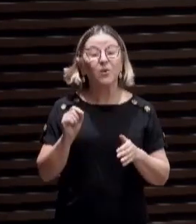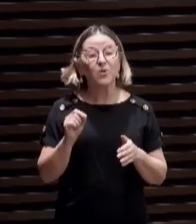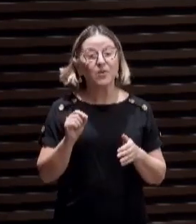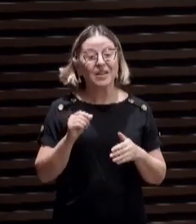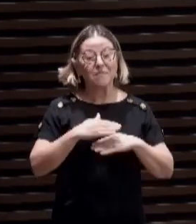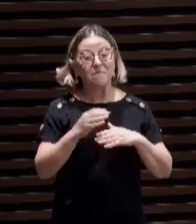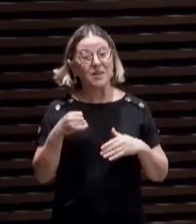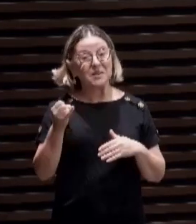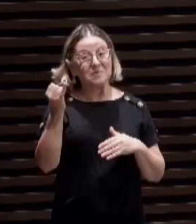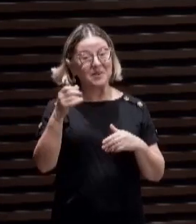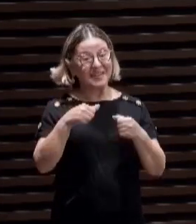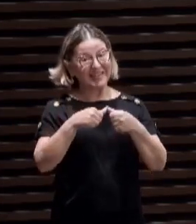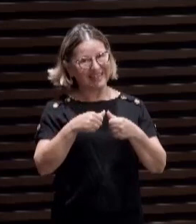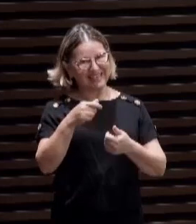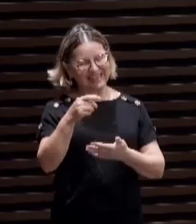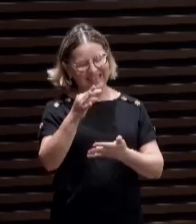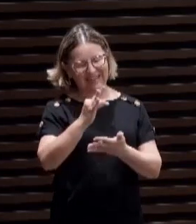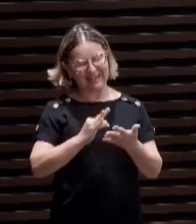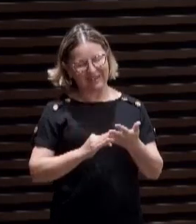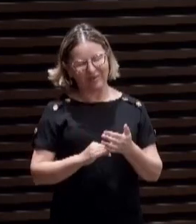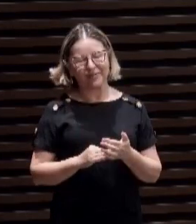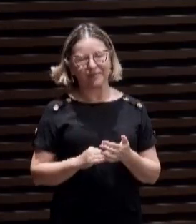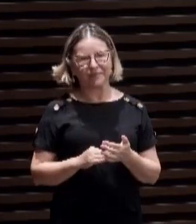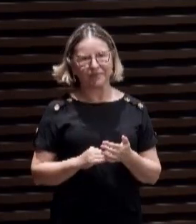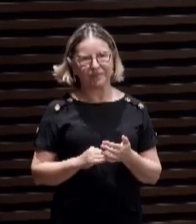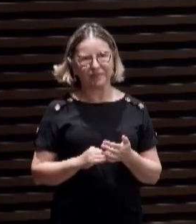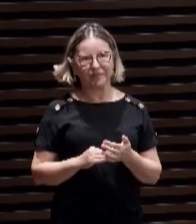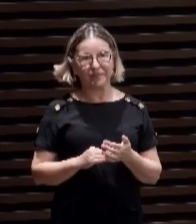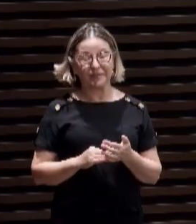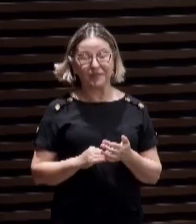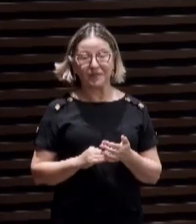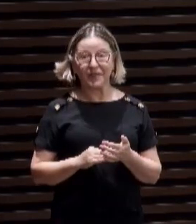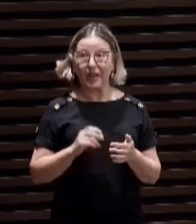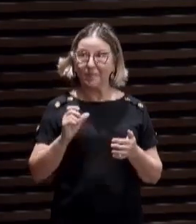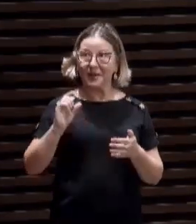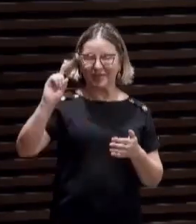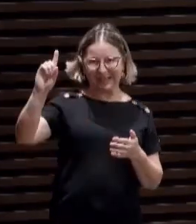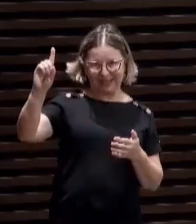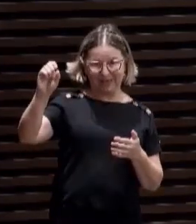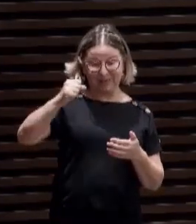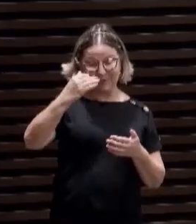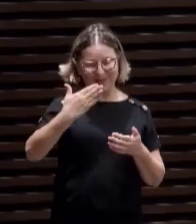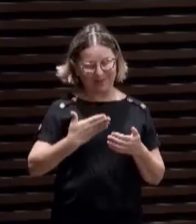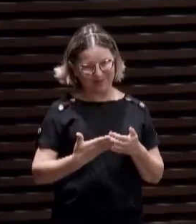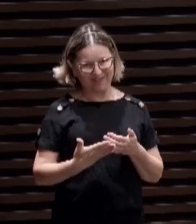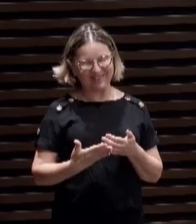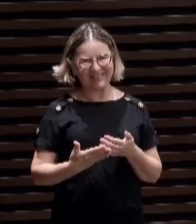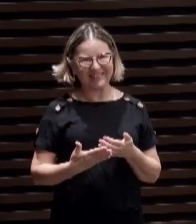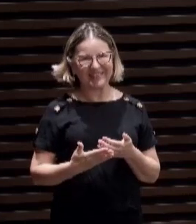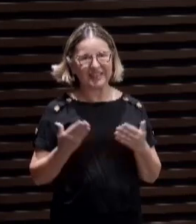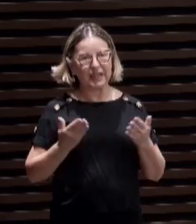esse texto. Então, aqui está a Palavra de Deus, o assunto que ele nos traz, e agora